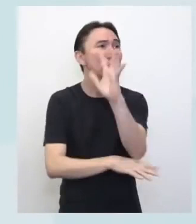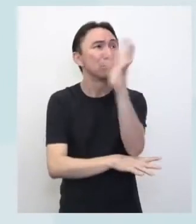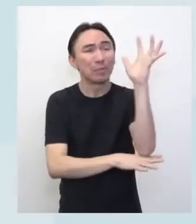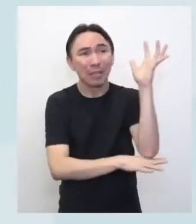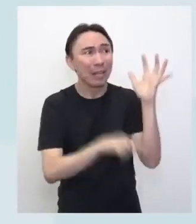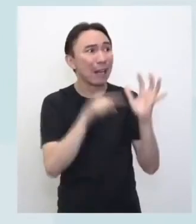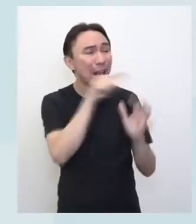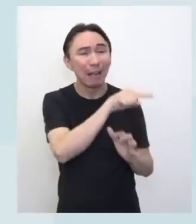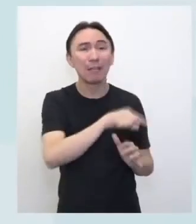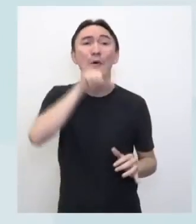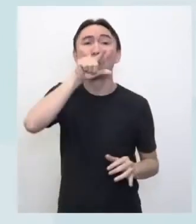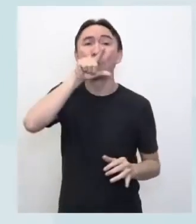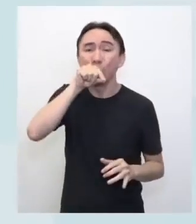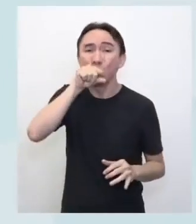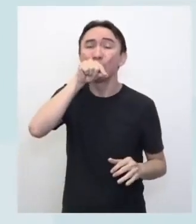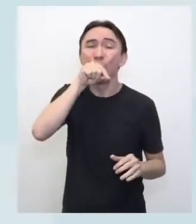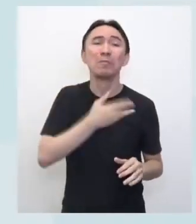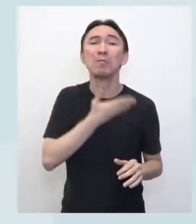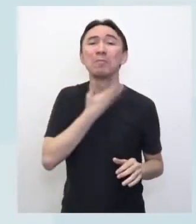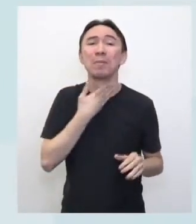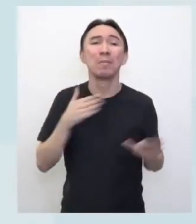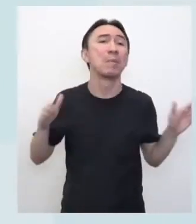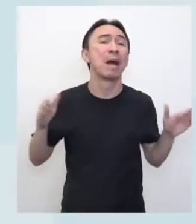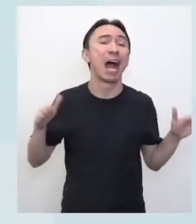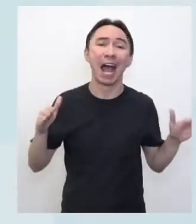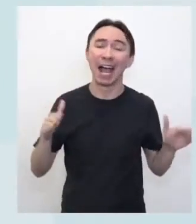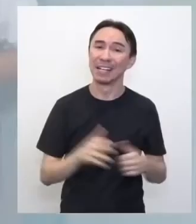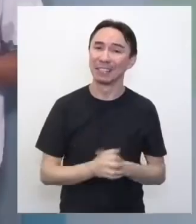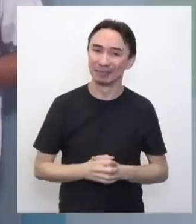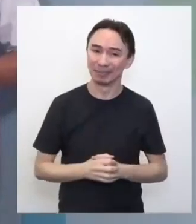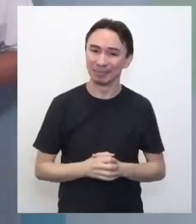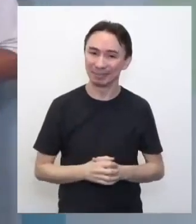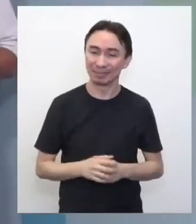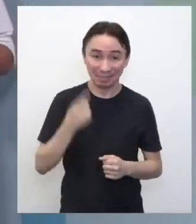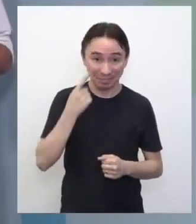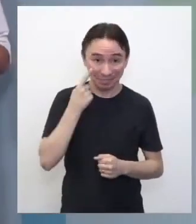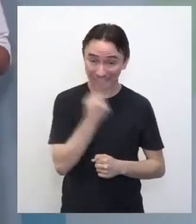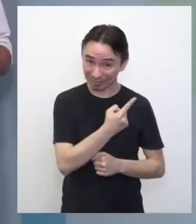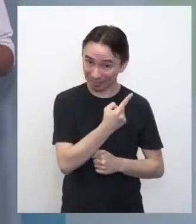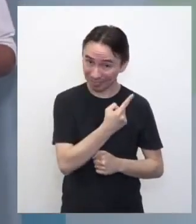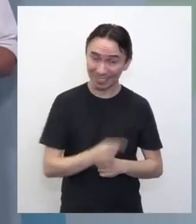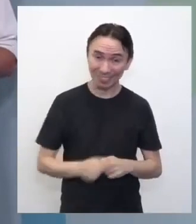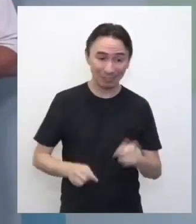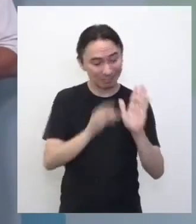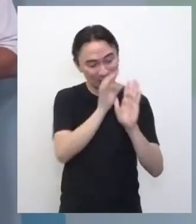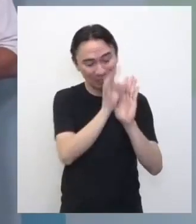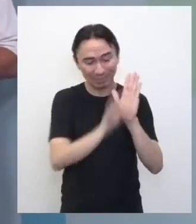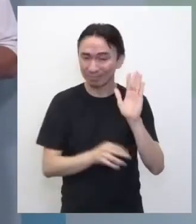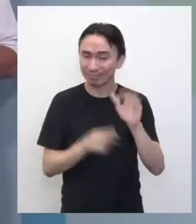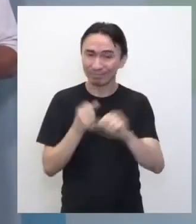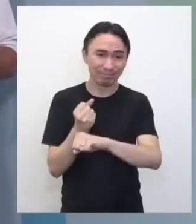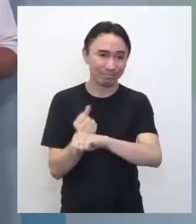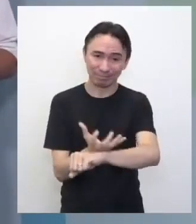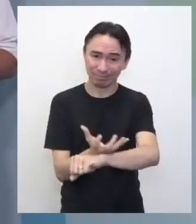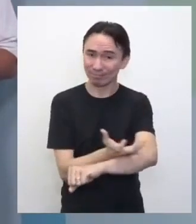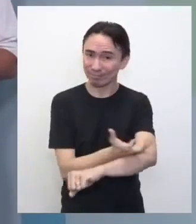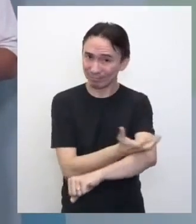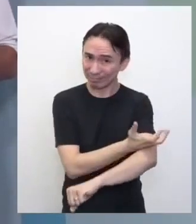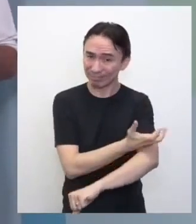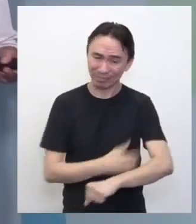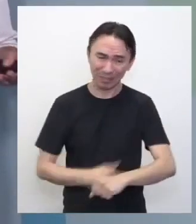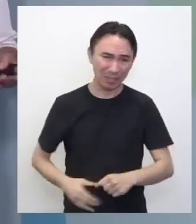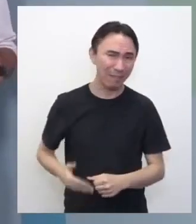canta o sabiá. Que bacana, parabéns. Nossa, que leitura emocionante. Então, gente, olha só, um dos poemas mais famosos da